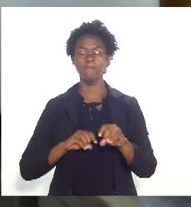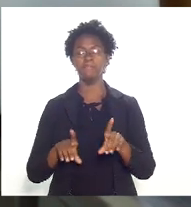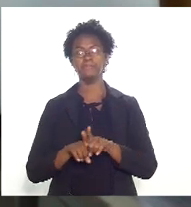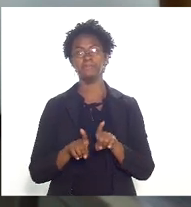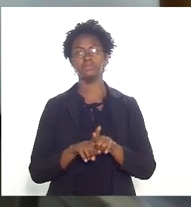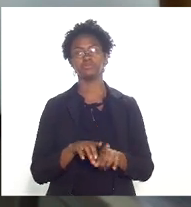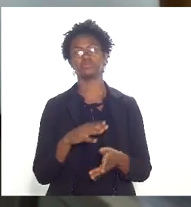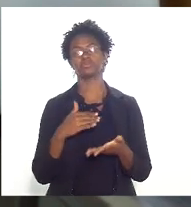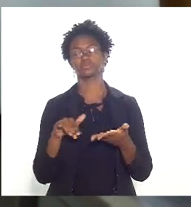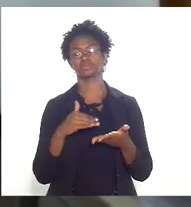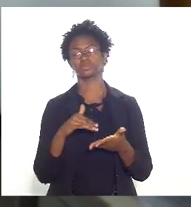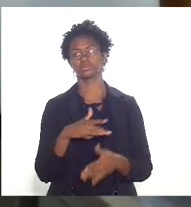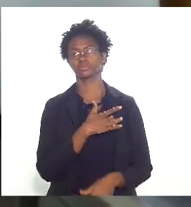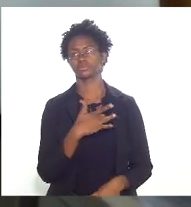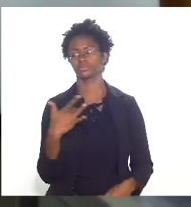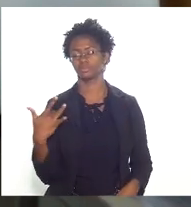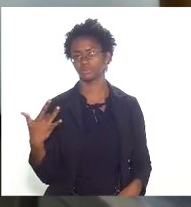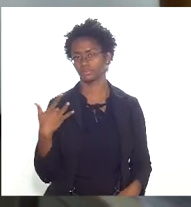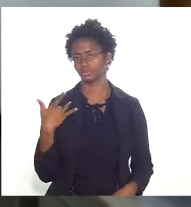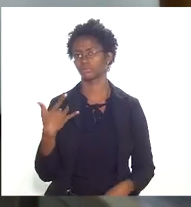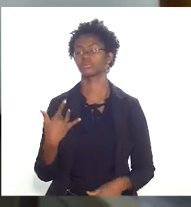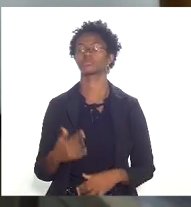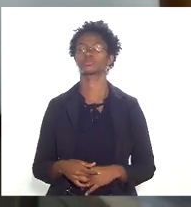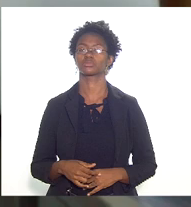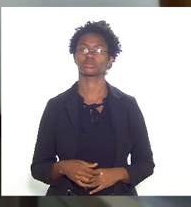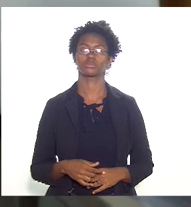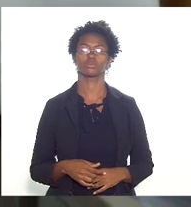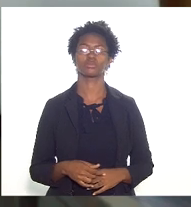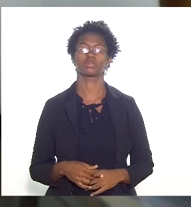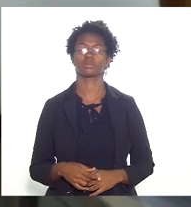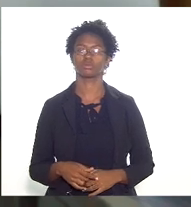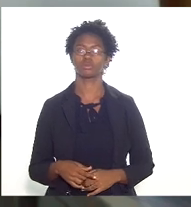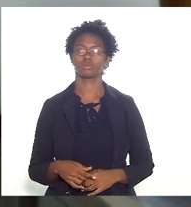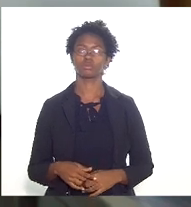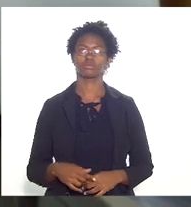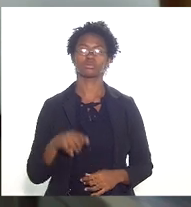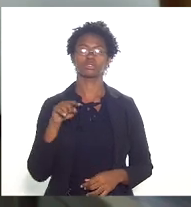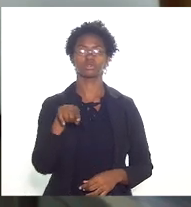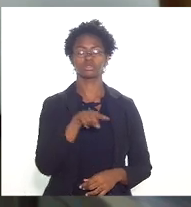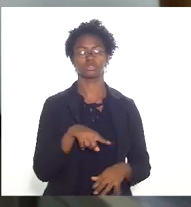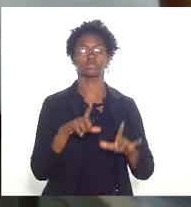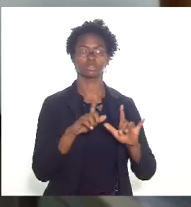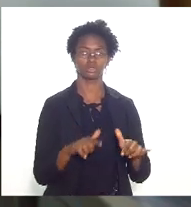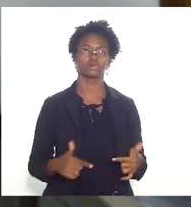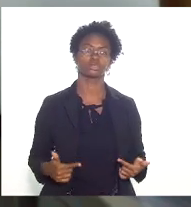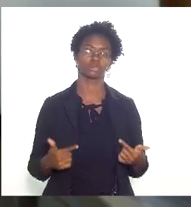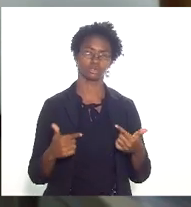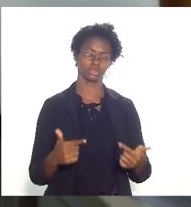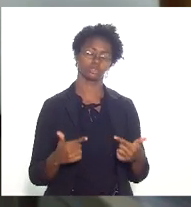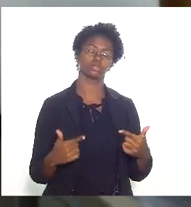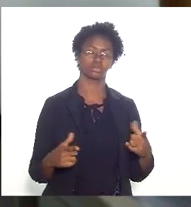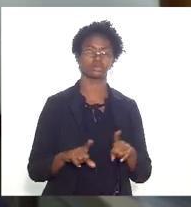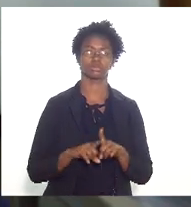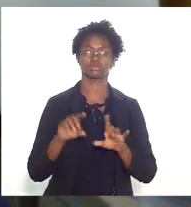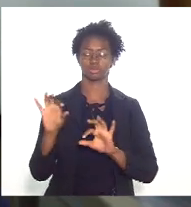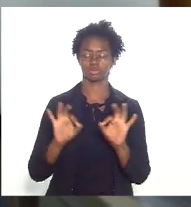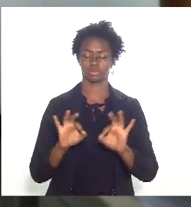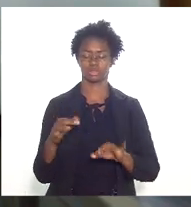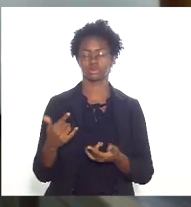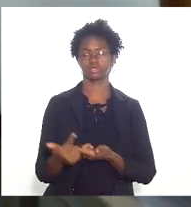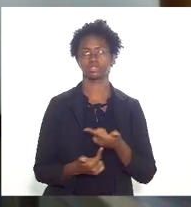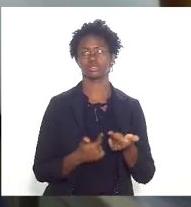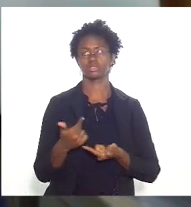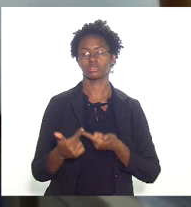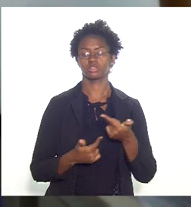só uma vida das partes inerente só magistério para tomar essas medidas têm que lutar por plano de trabalho